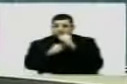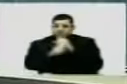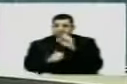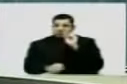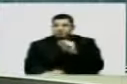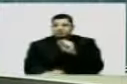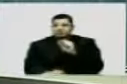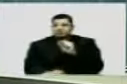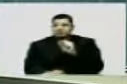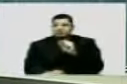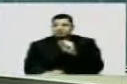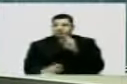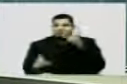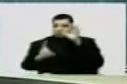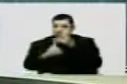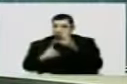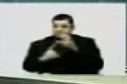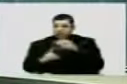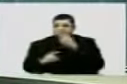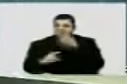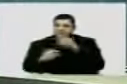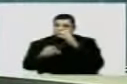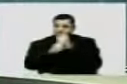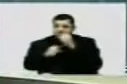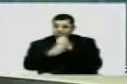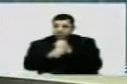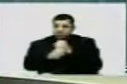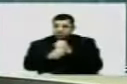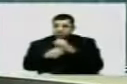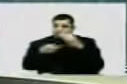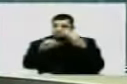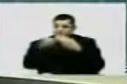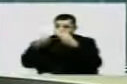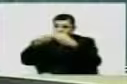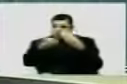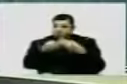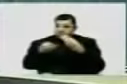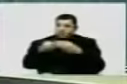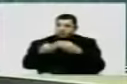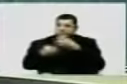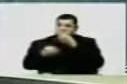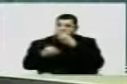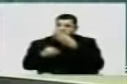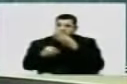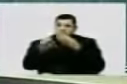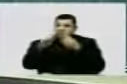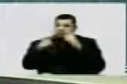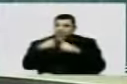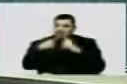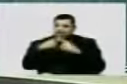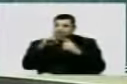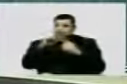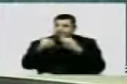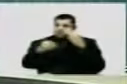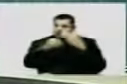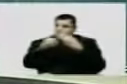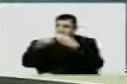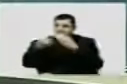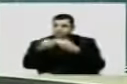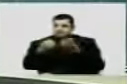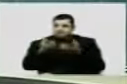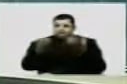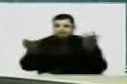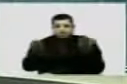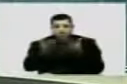noção do impacto disso na conta dos municípios. Porque os municípios